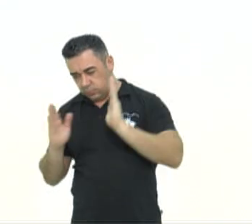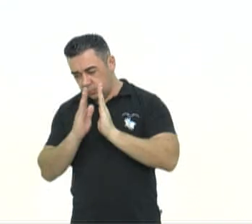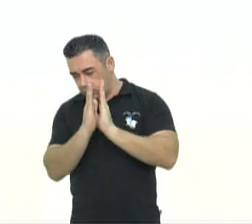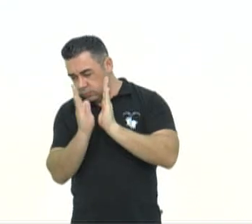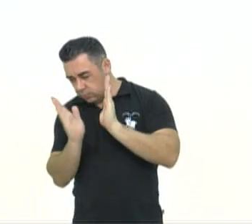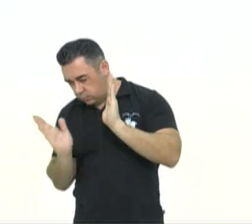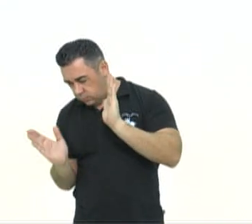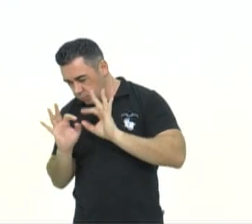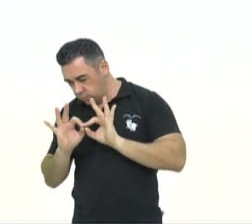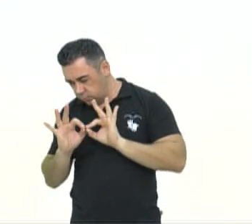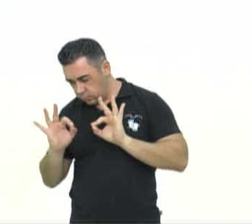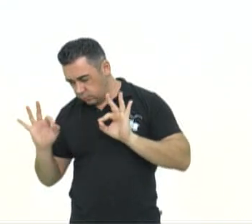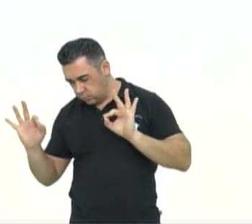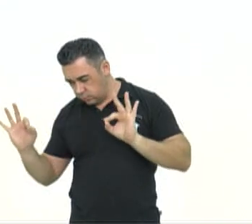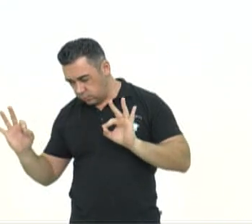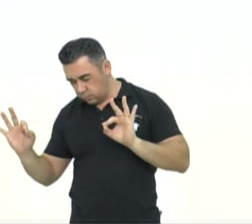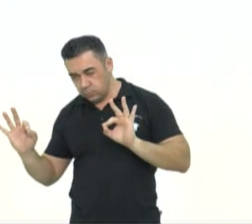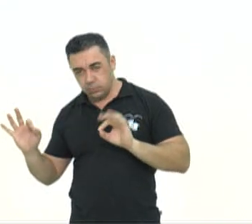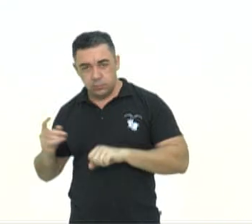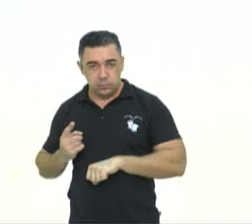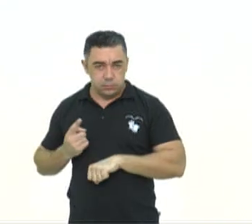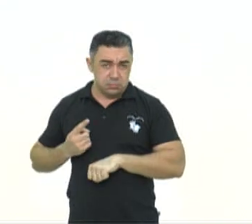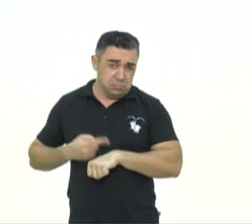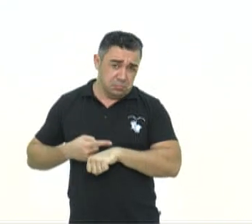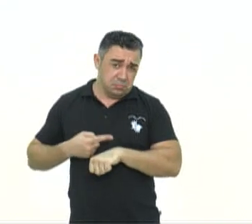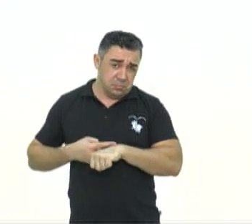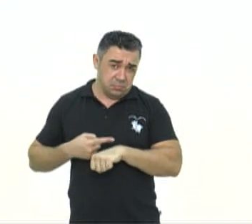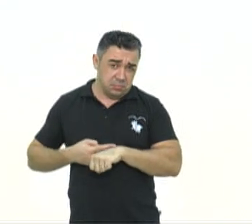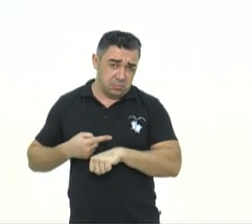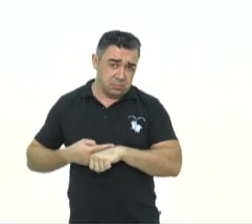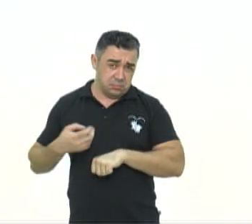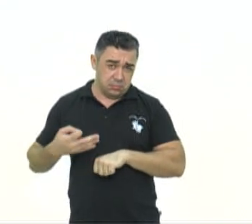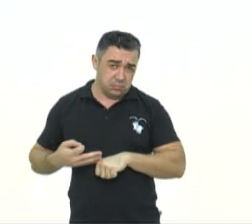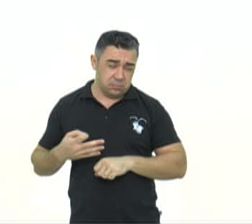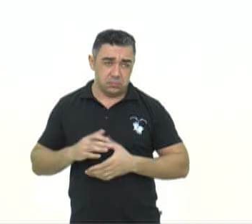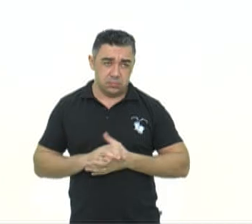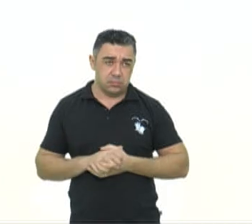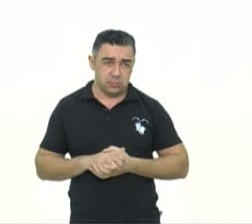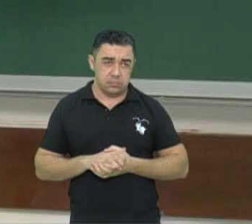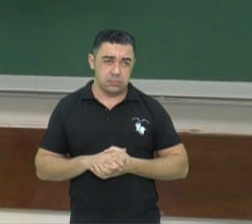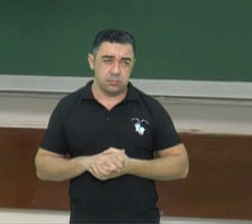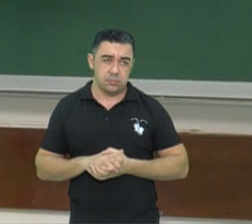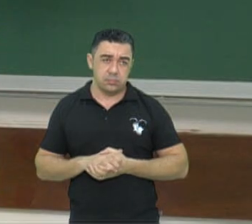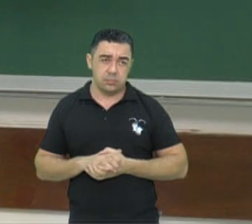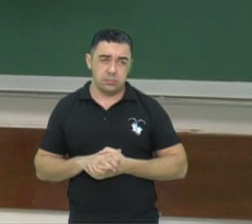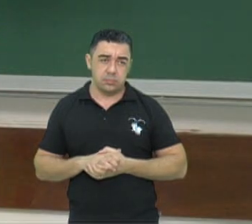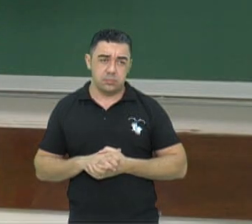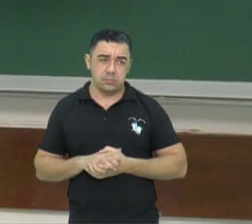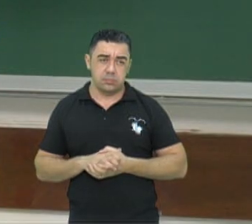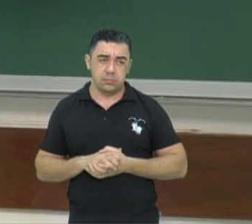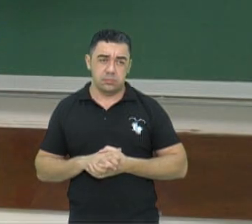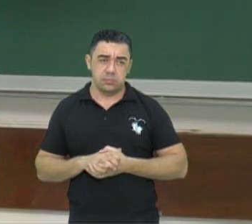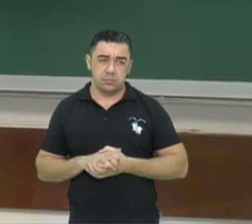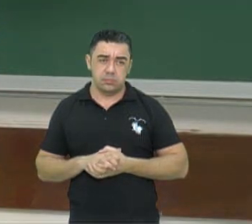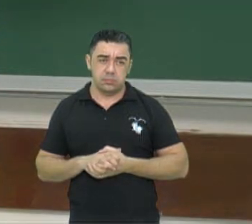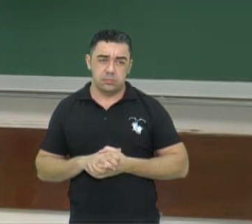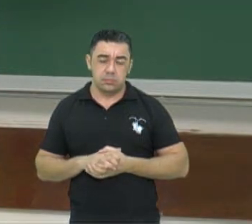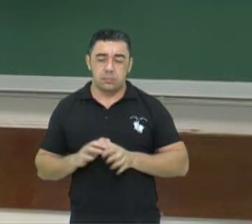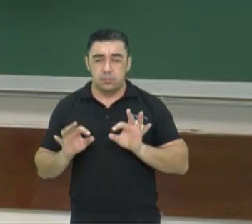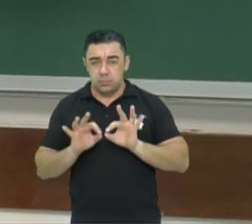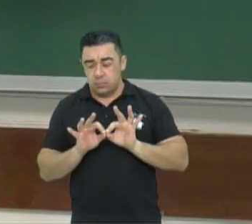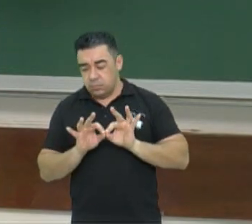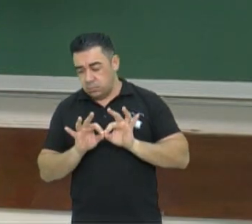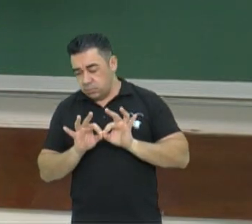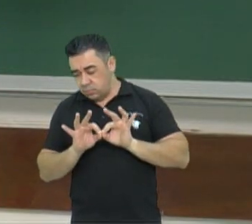uma determinada hora do dia. Então, ele não está dando ênfase na hora do dia, tá? O que interessa